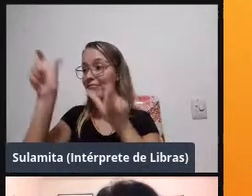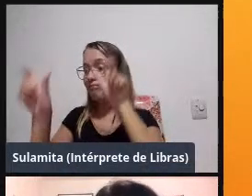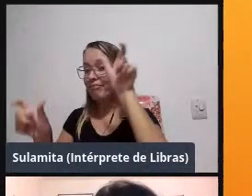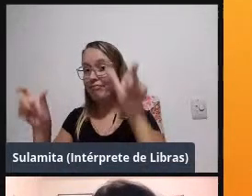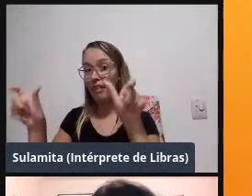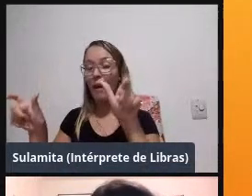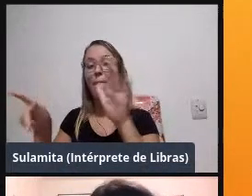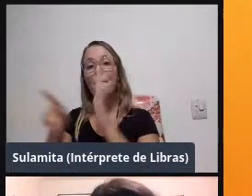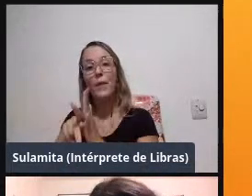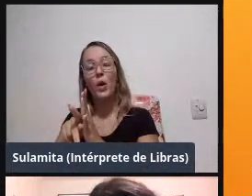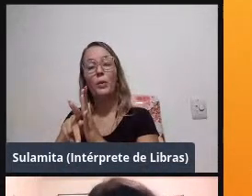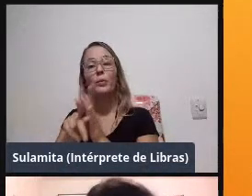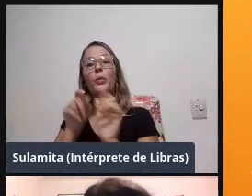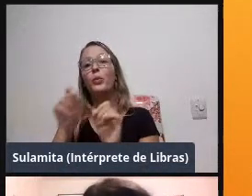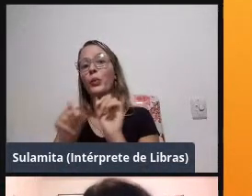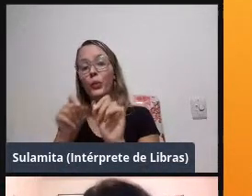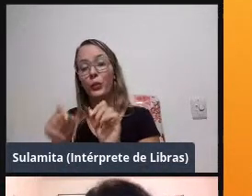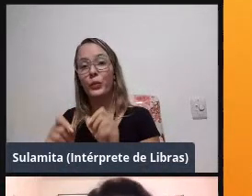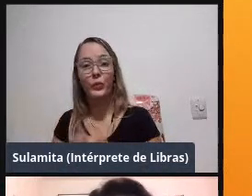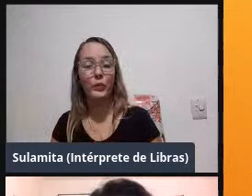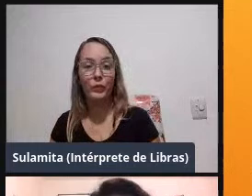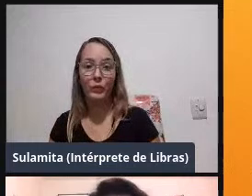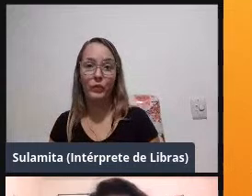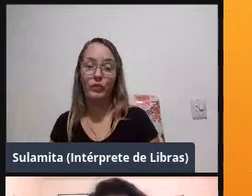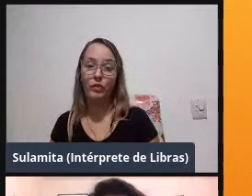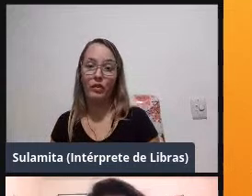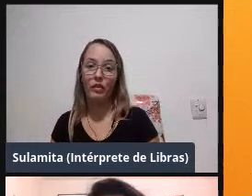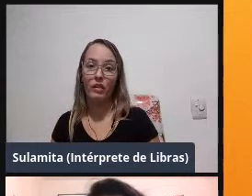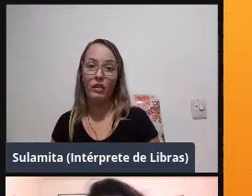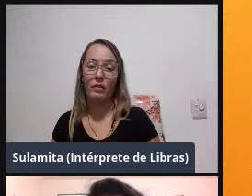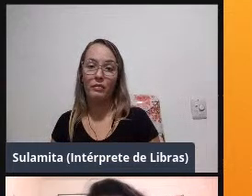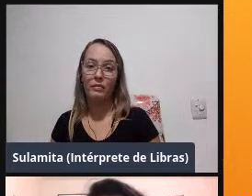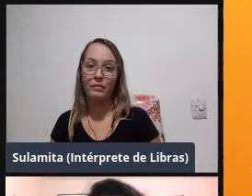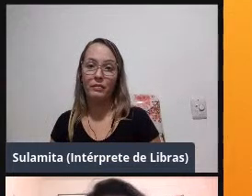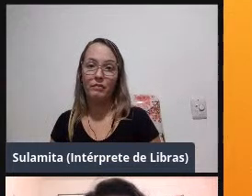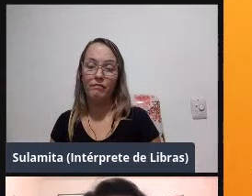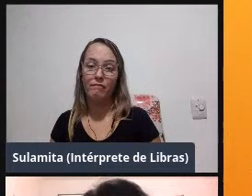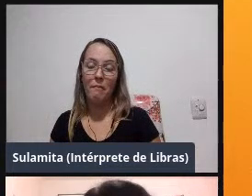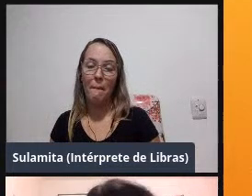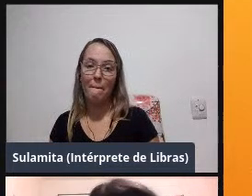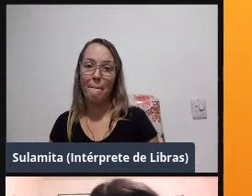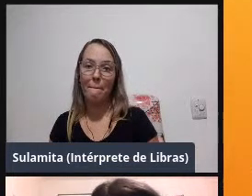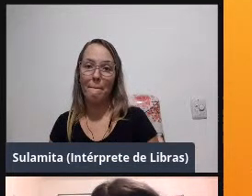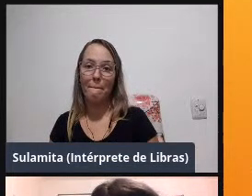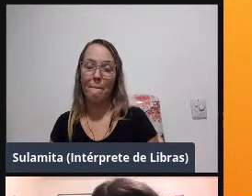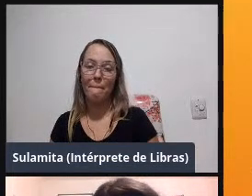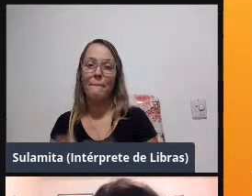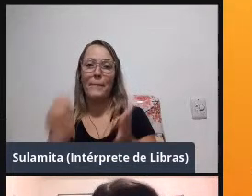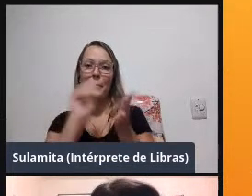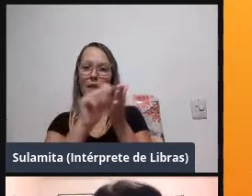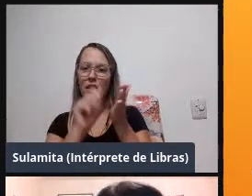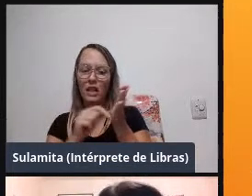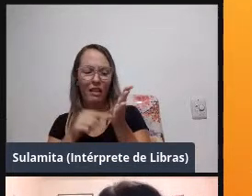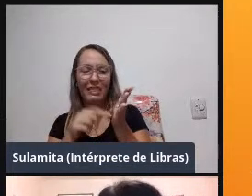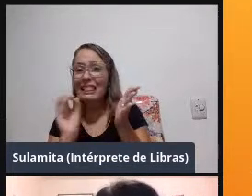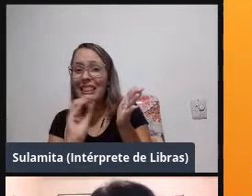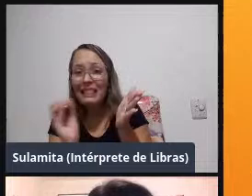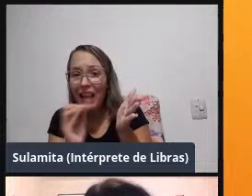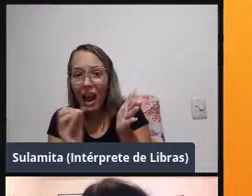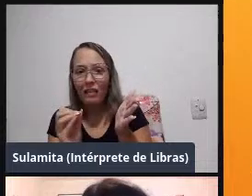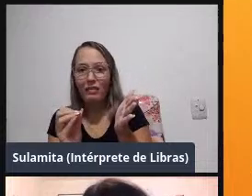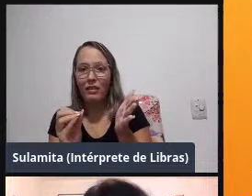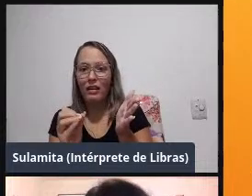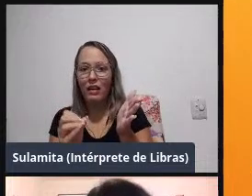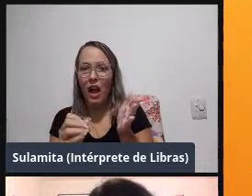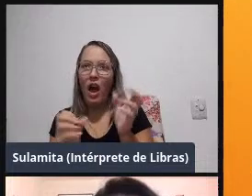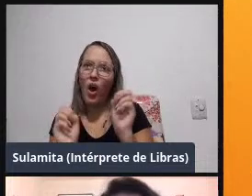pesquisar, nem quase que nem para dizer. A partir de um viés negativo. Simplesmente é como se não